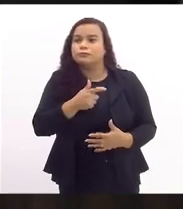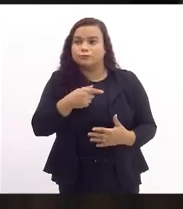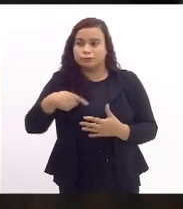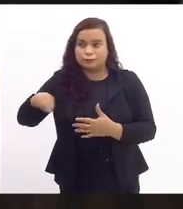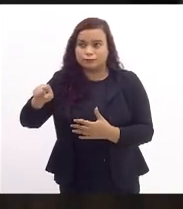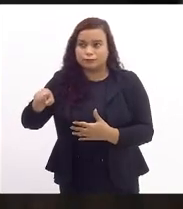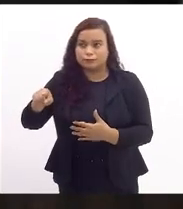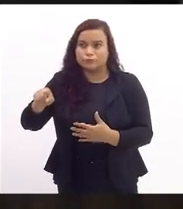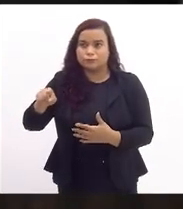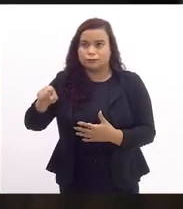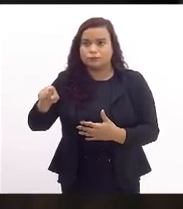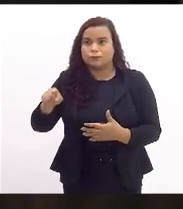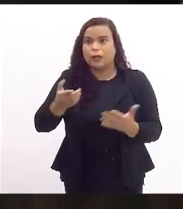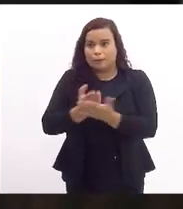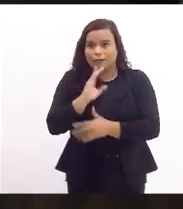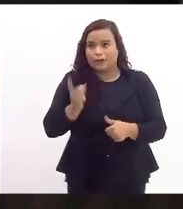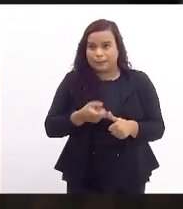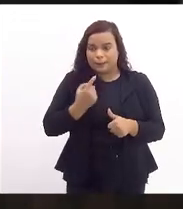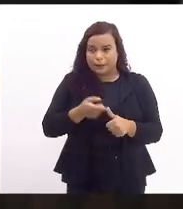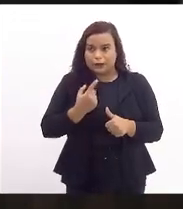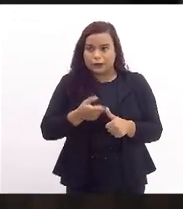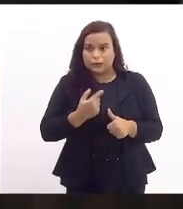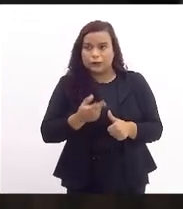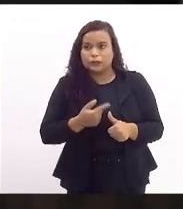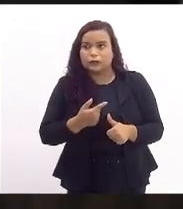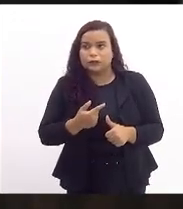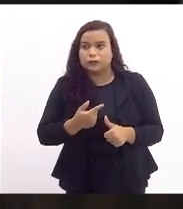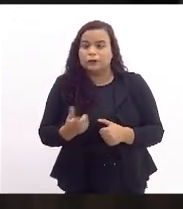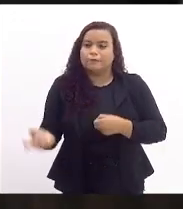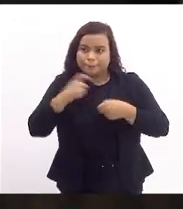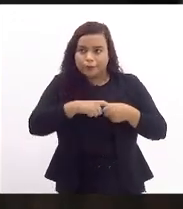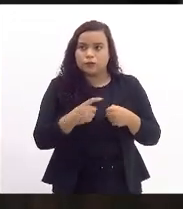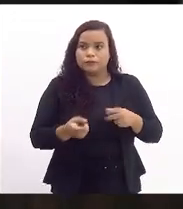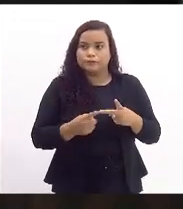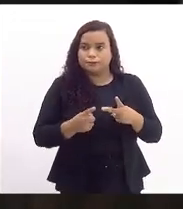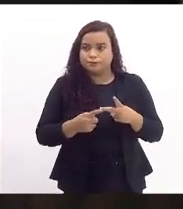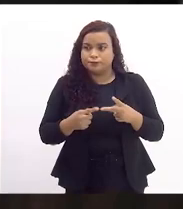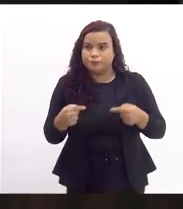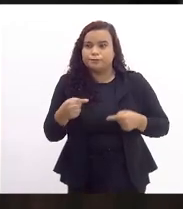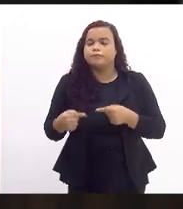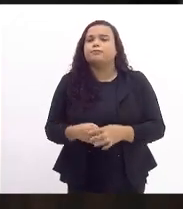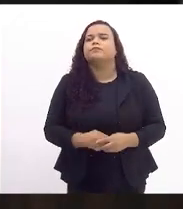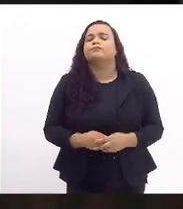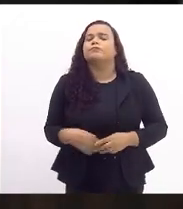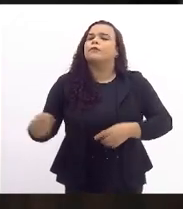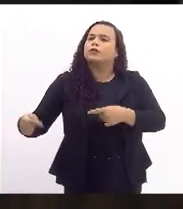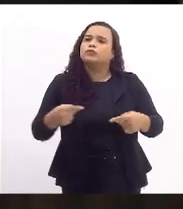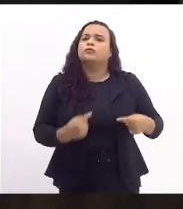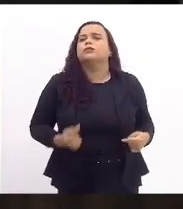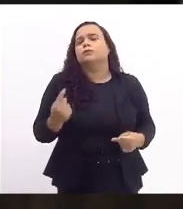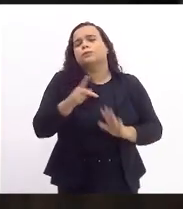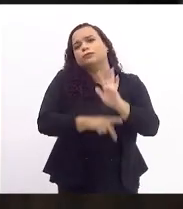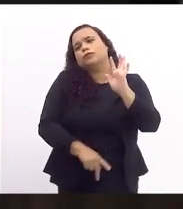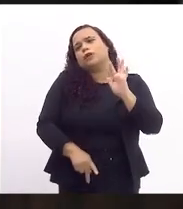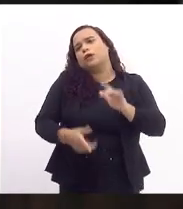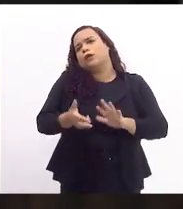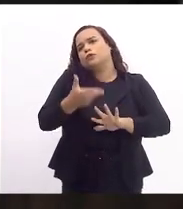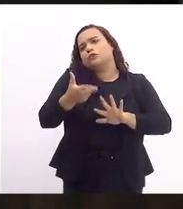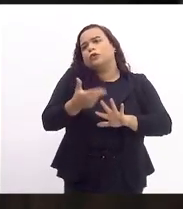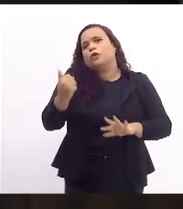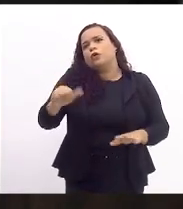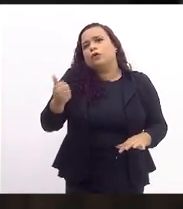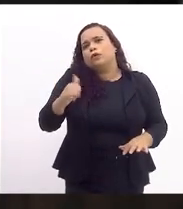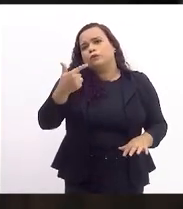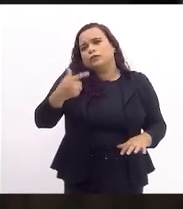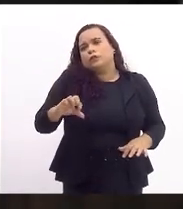vai aprovado primeira vaia retorne segunda em disco o Rogério a solução